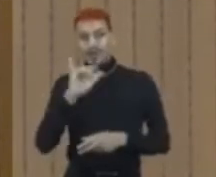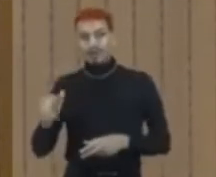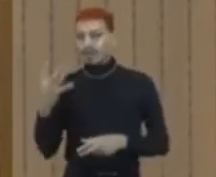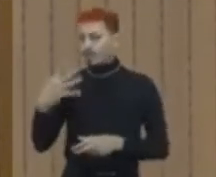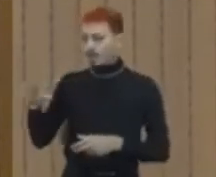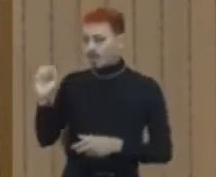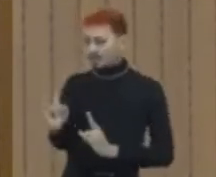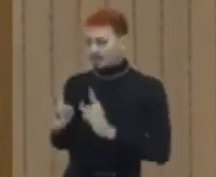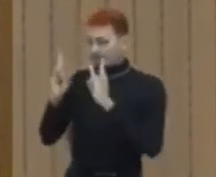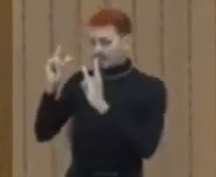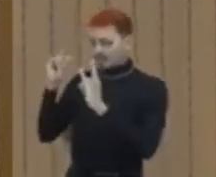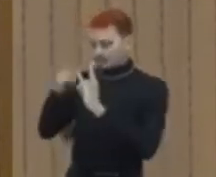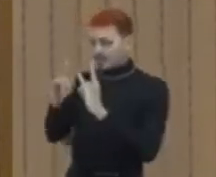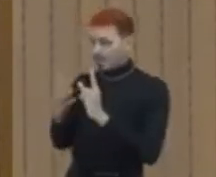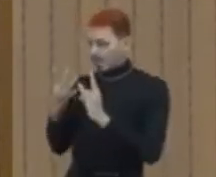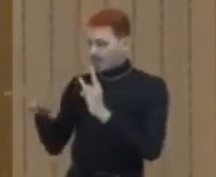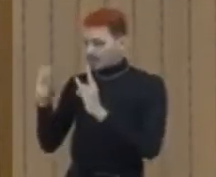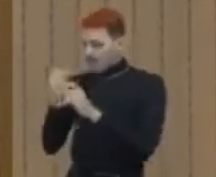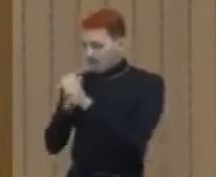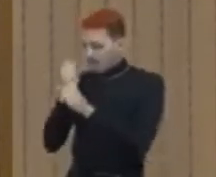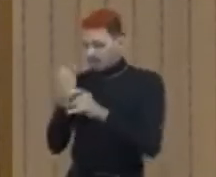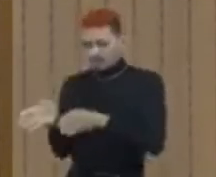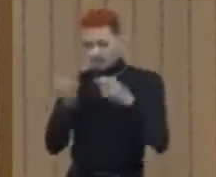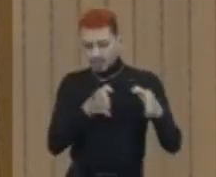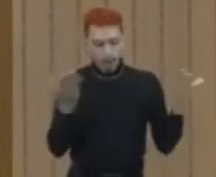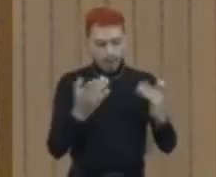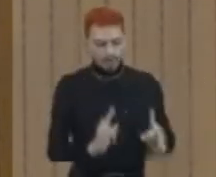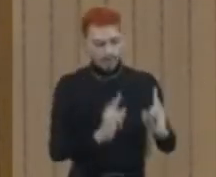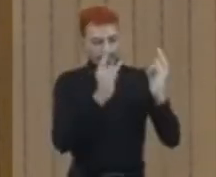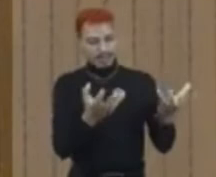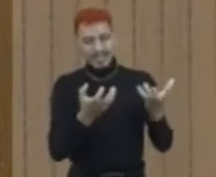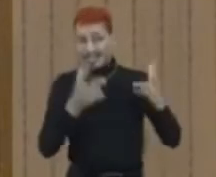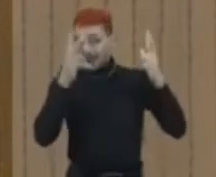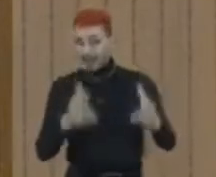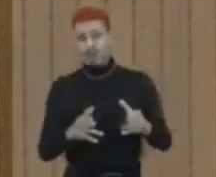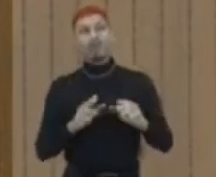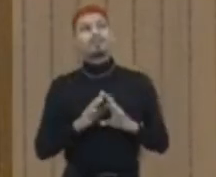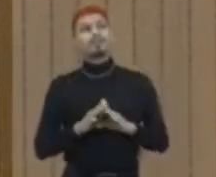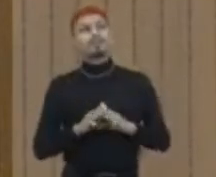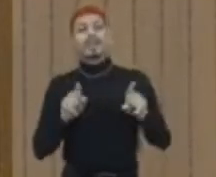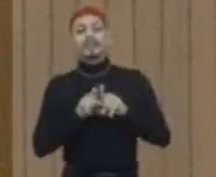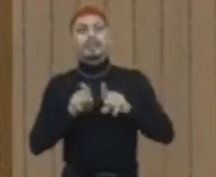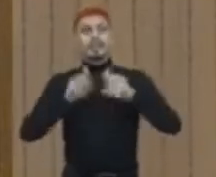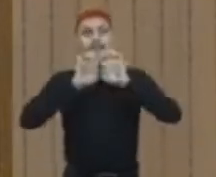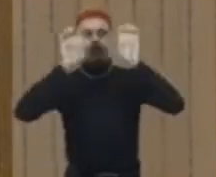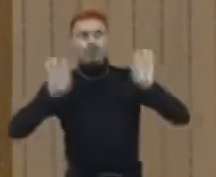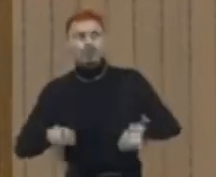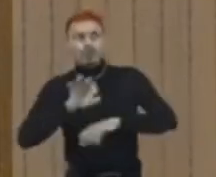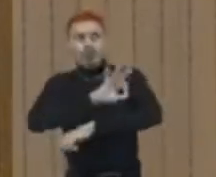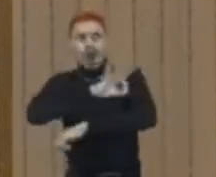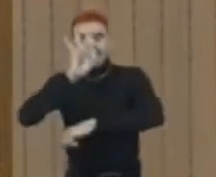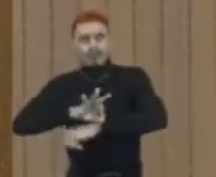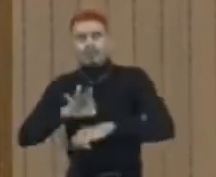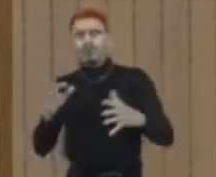anos da inauguração do prédio anterior. A arquitetura ser a mesma também nos remete a muitos